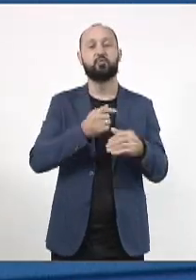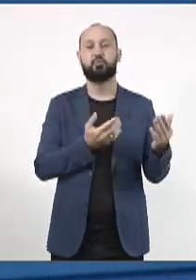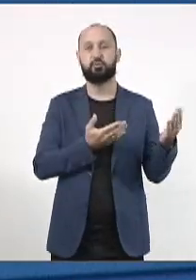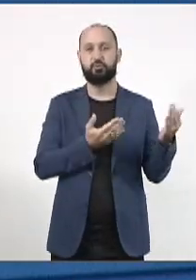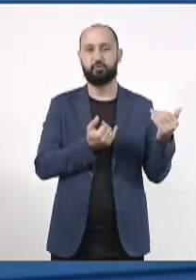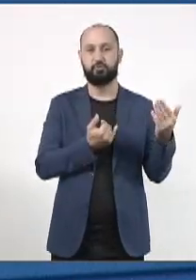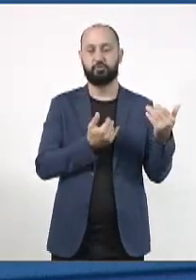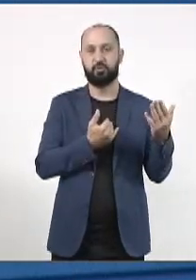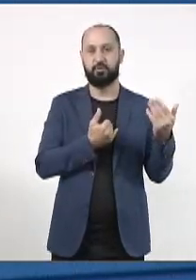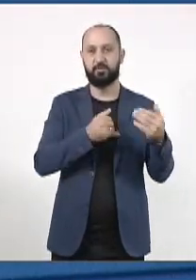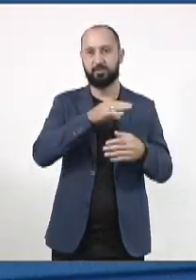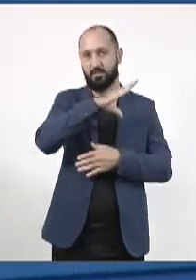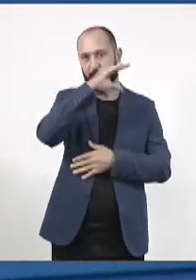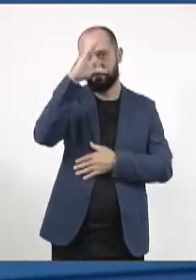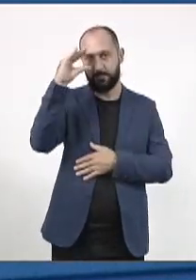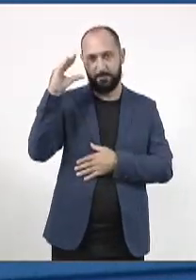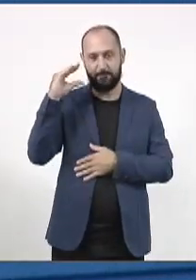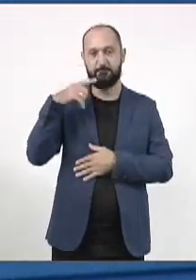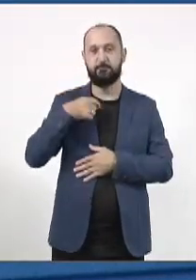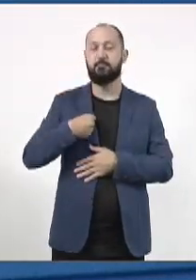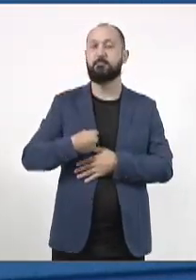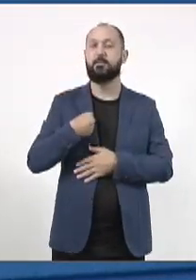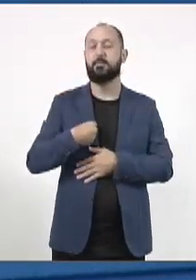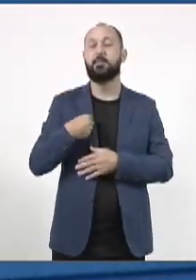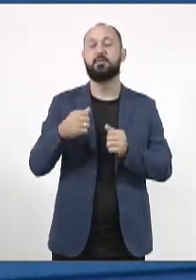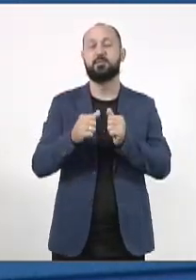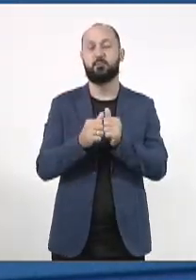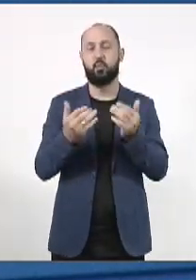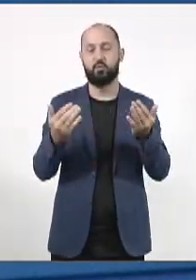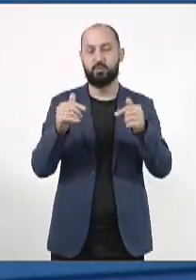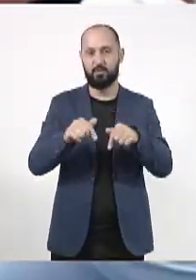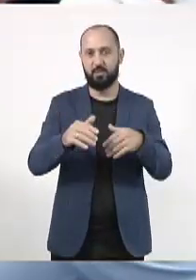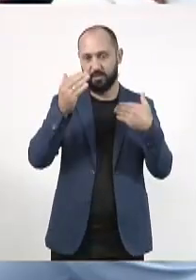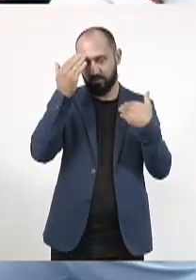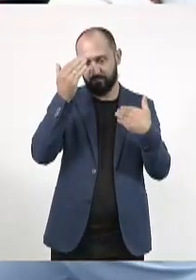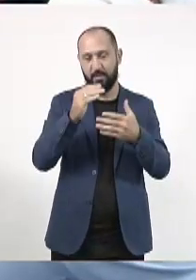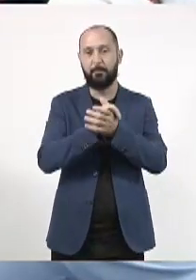jovens e adolescentes que se fazem presente hoje aqui. Obrigada, senhor presidente.